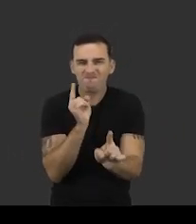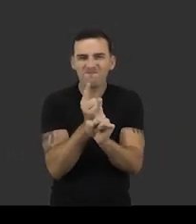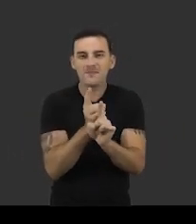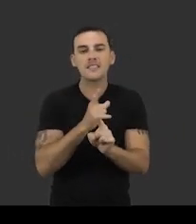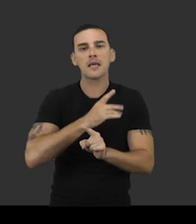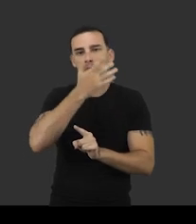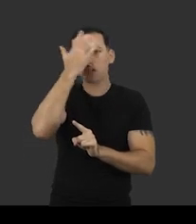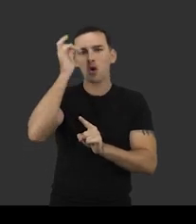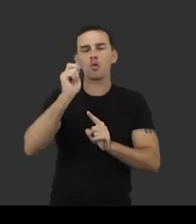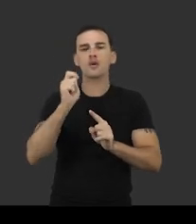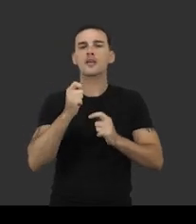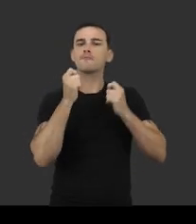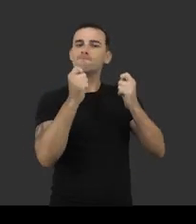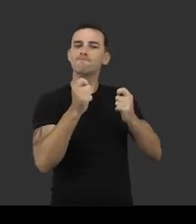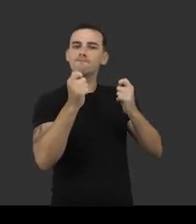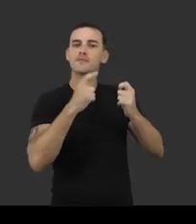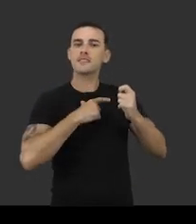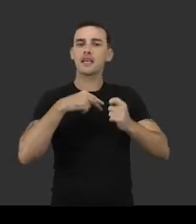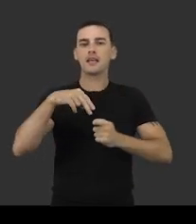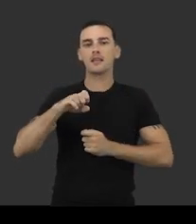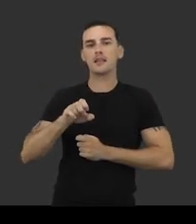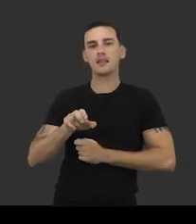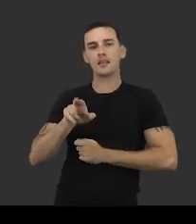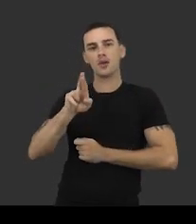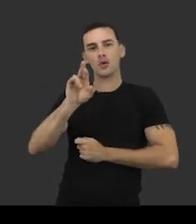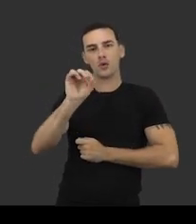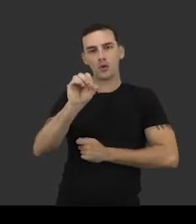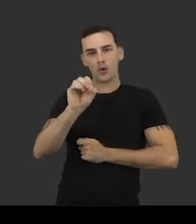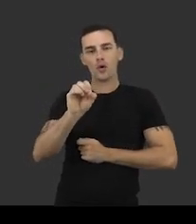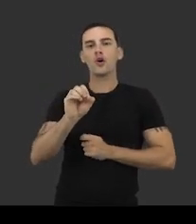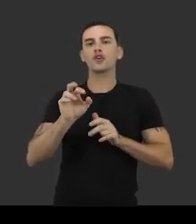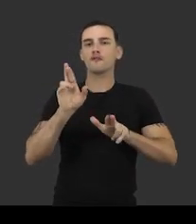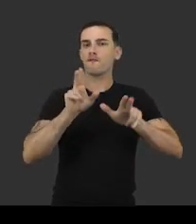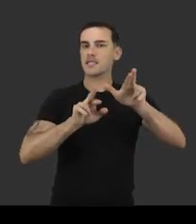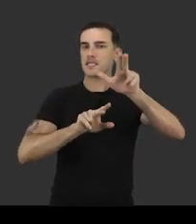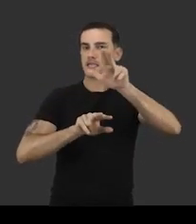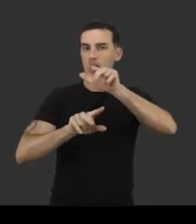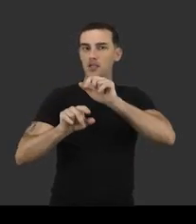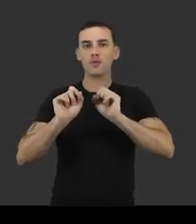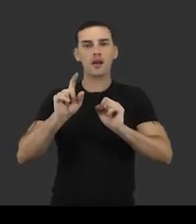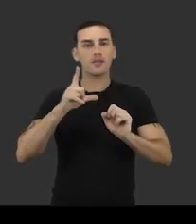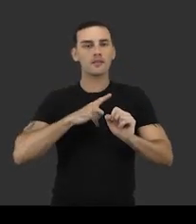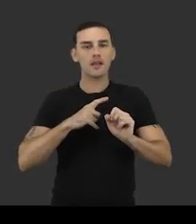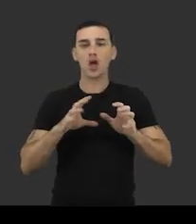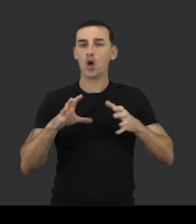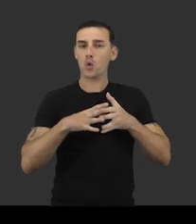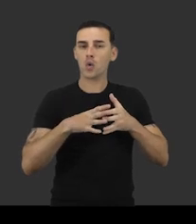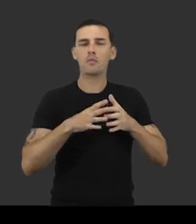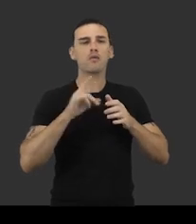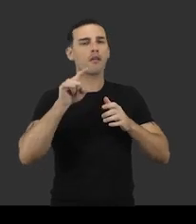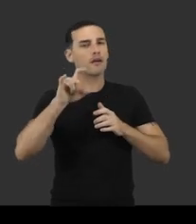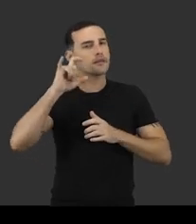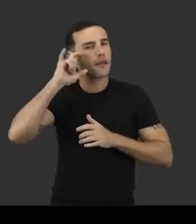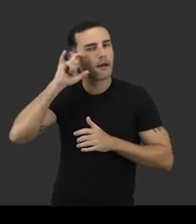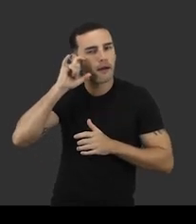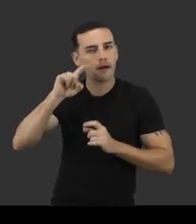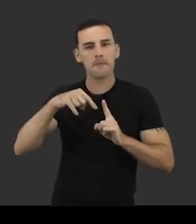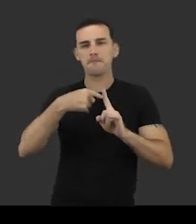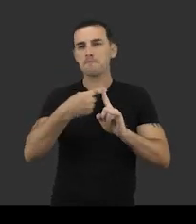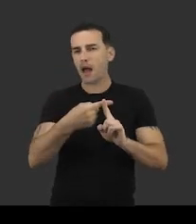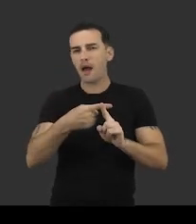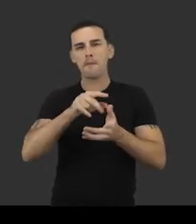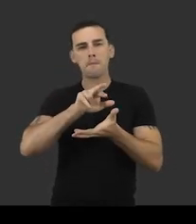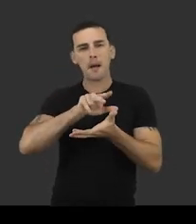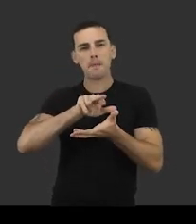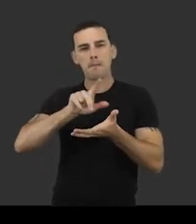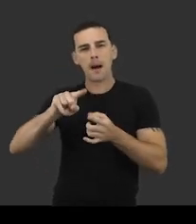que levantam a bandeira da neurodiversidade, né? Temos manifestantes, grupos de Instagram e não sei mais o que,